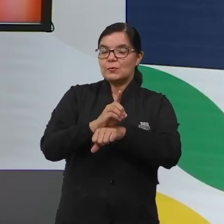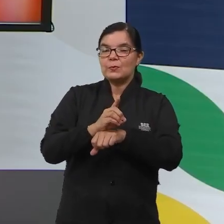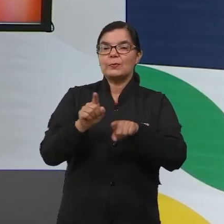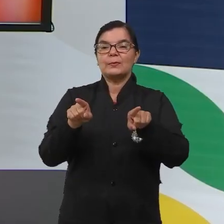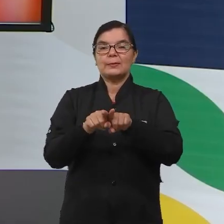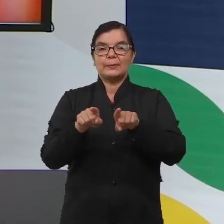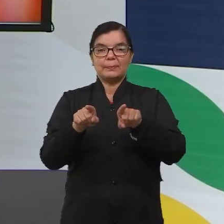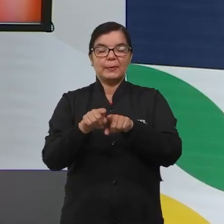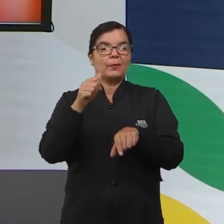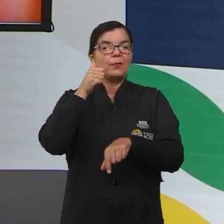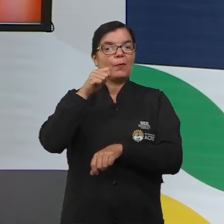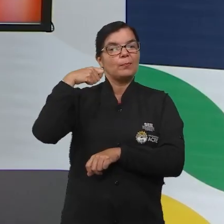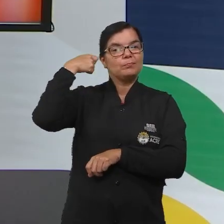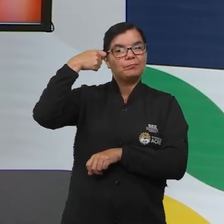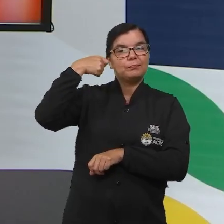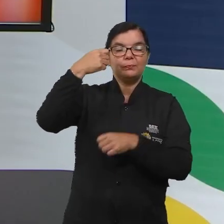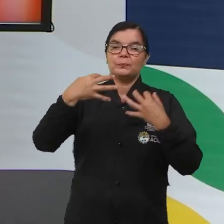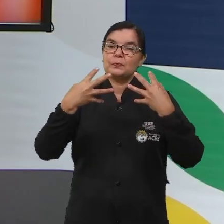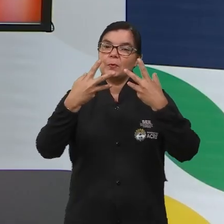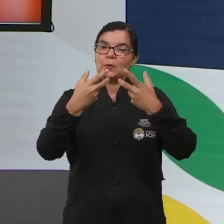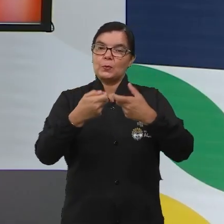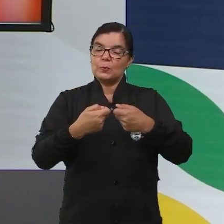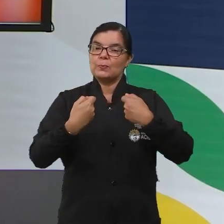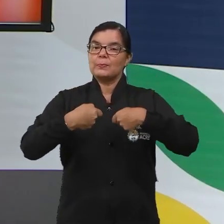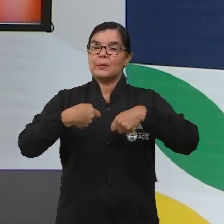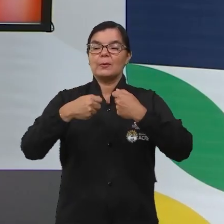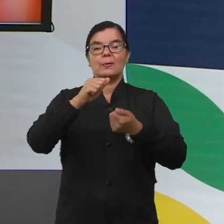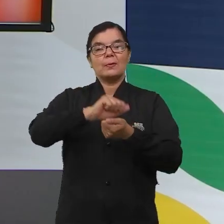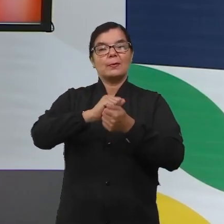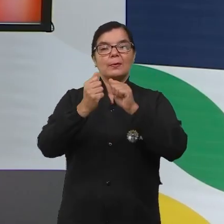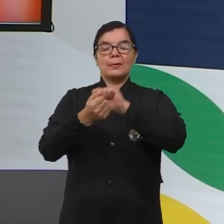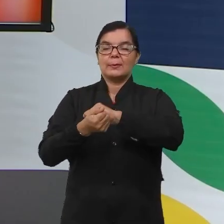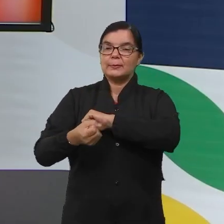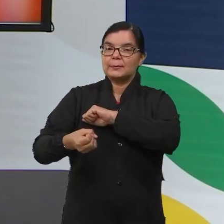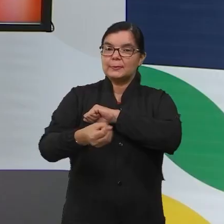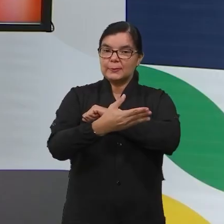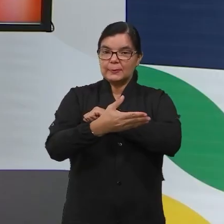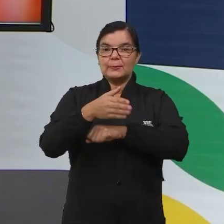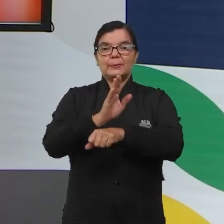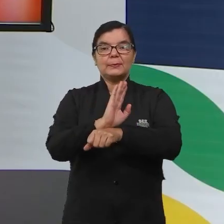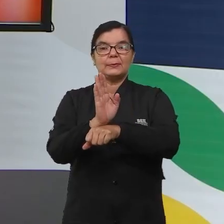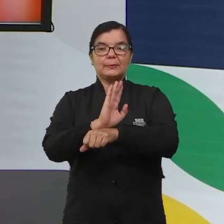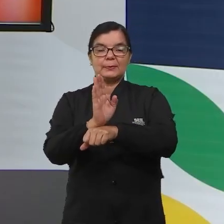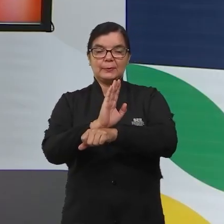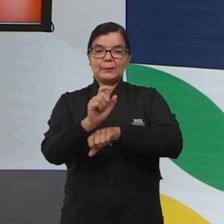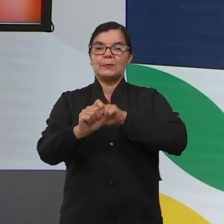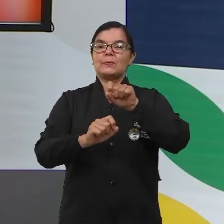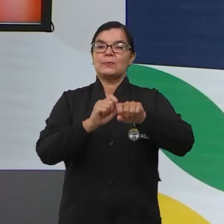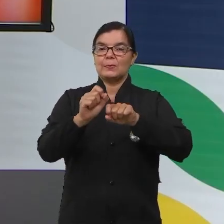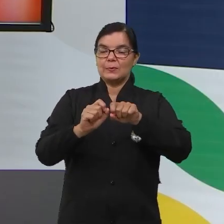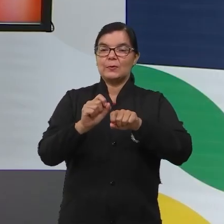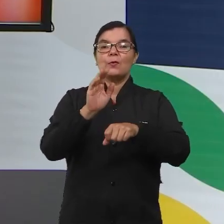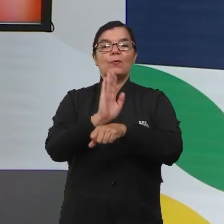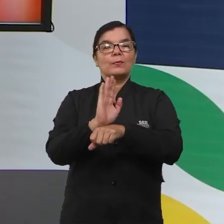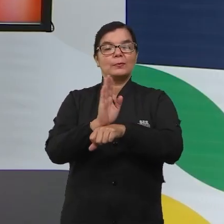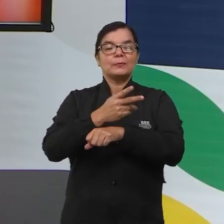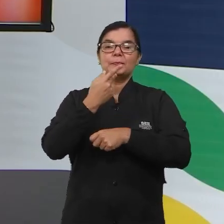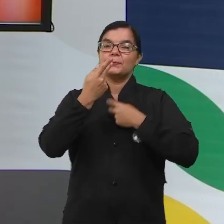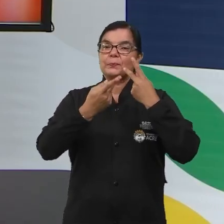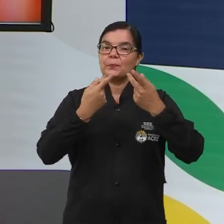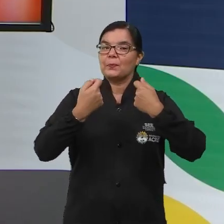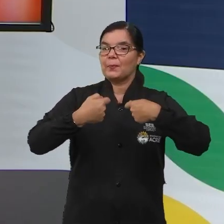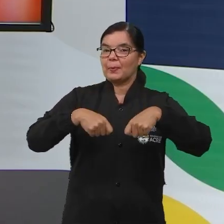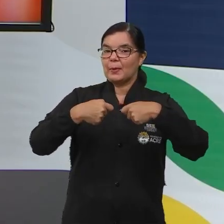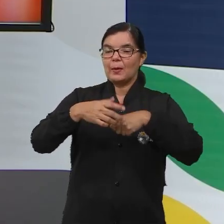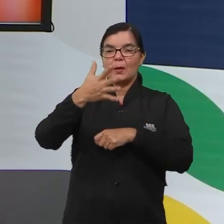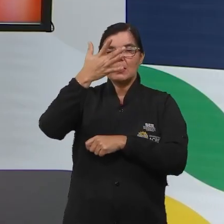atrizes. E aí todo mundo precisou se adaptar a essa nova era do cinema, que foi o cinema falado, onde as pessoas